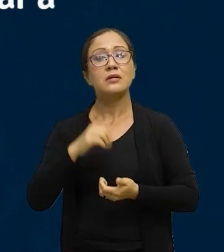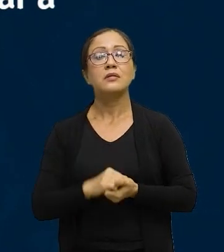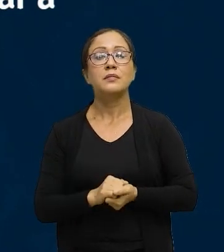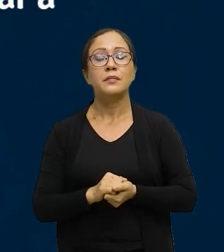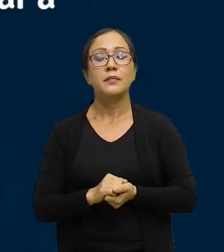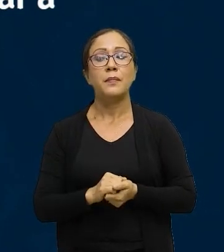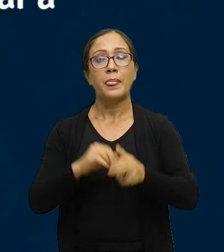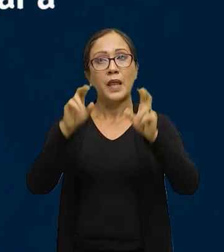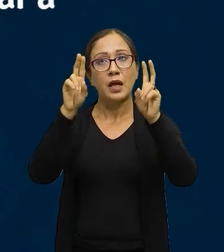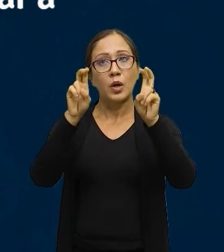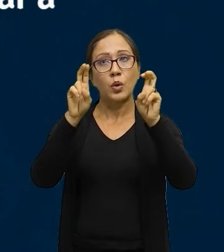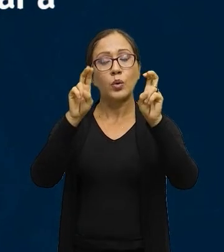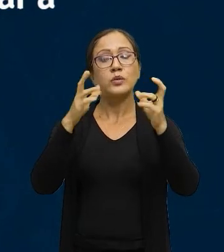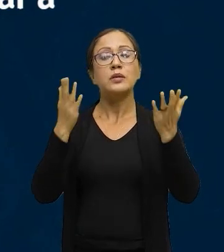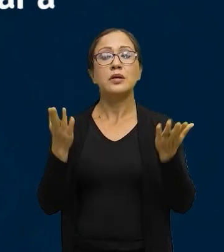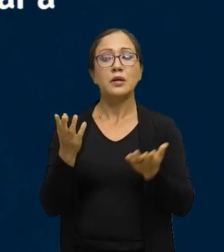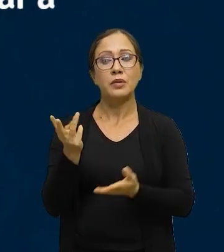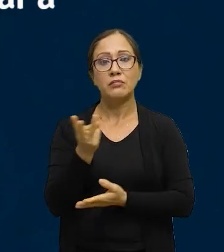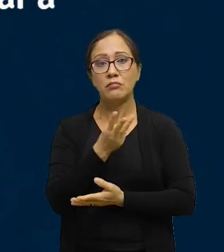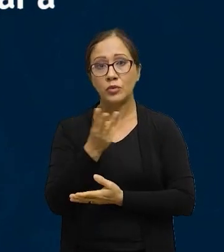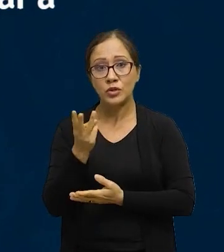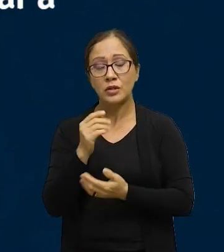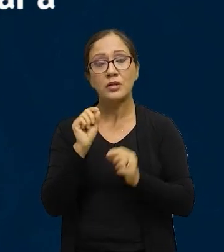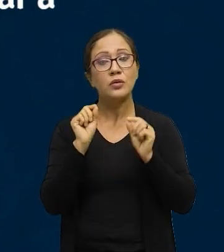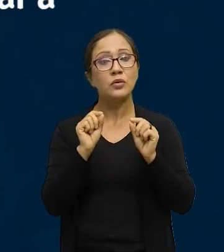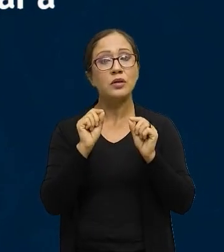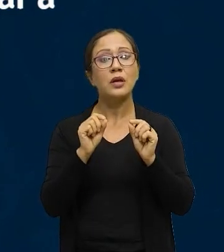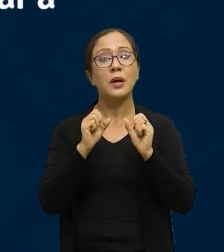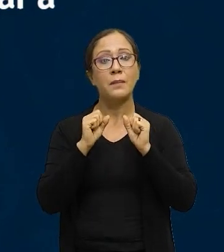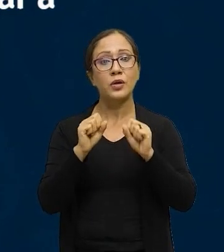Um tema pode ser criado para que você